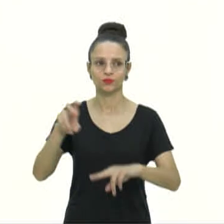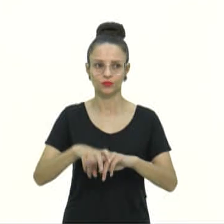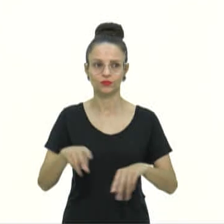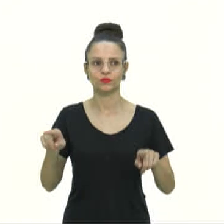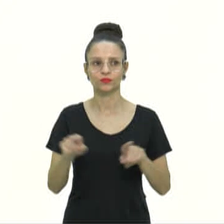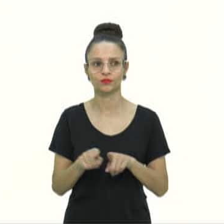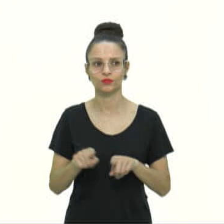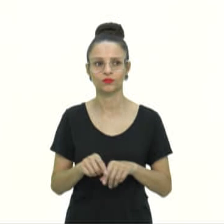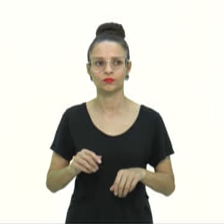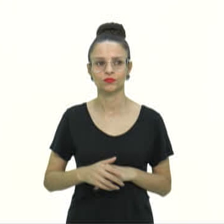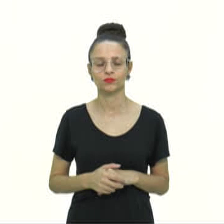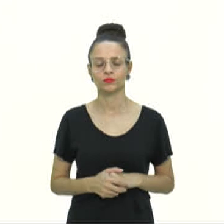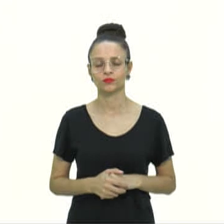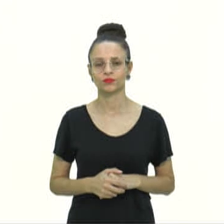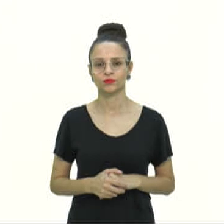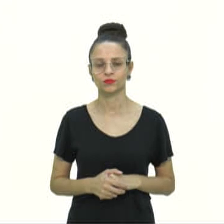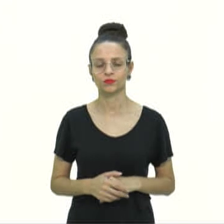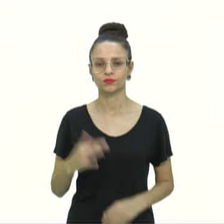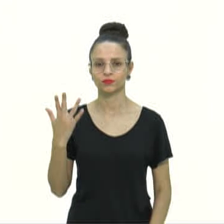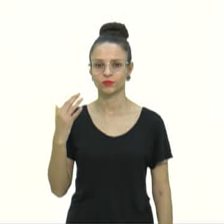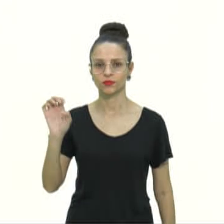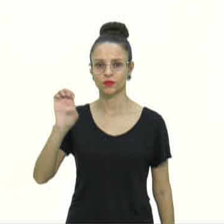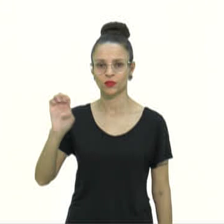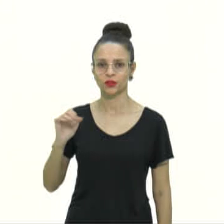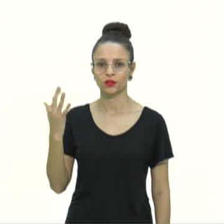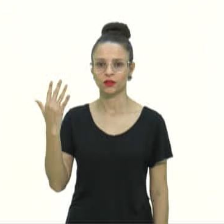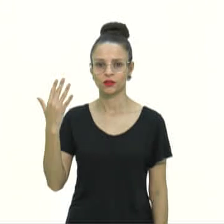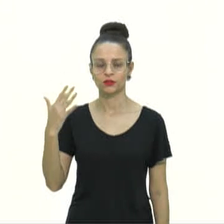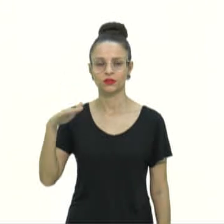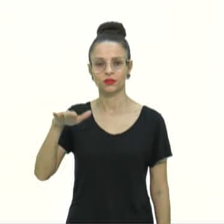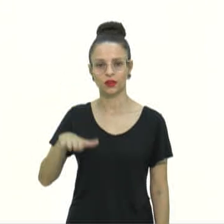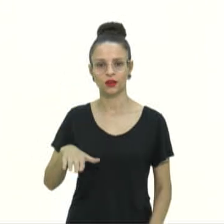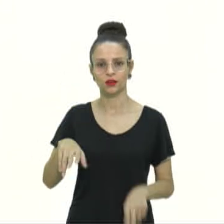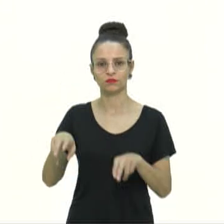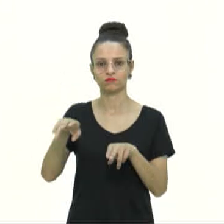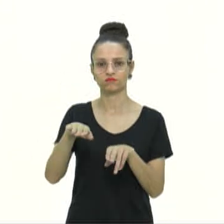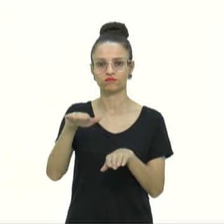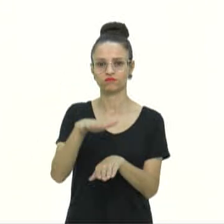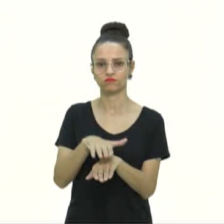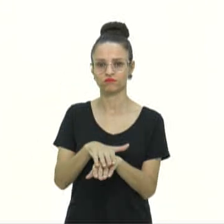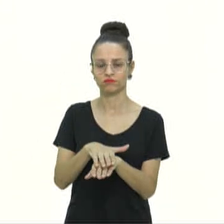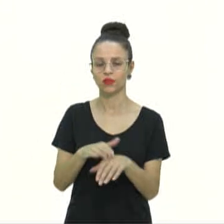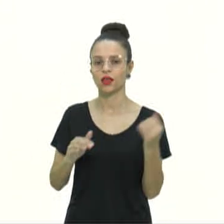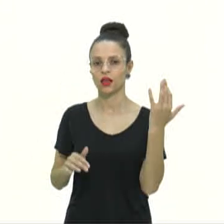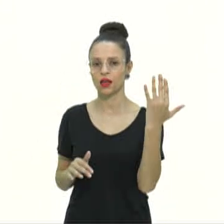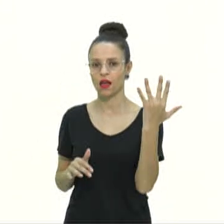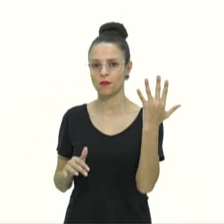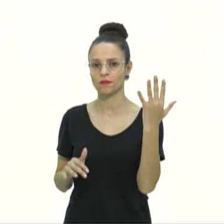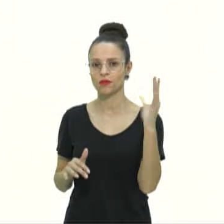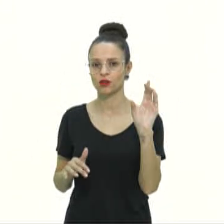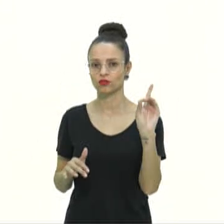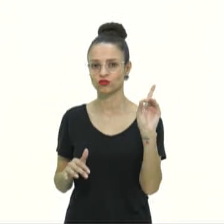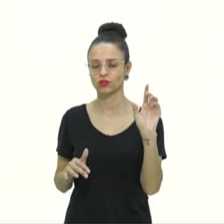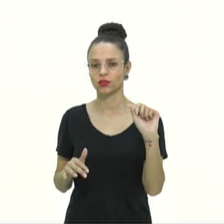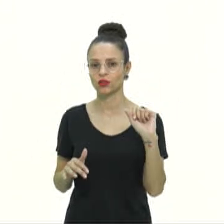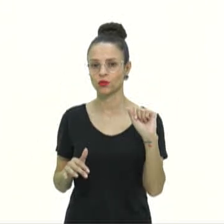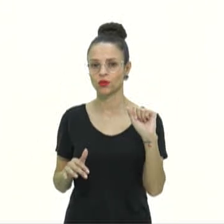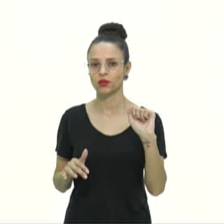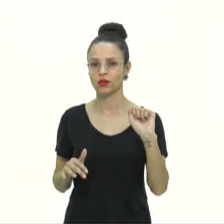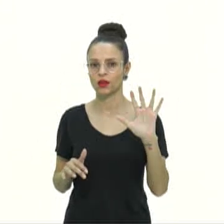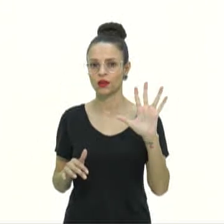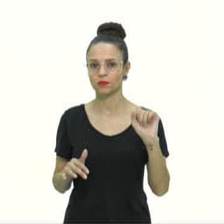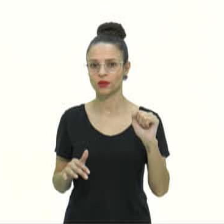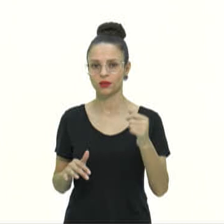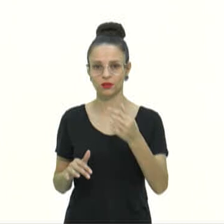né? Então, manter a palma da mão esquerda relaxada no colo e deixando a mão direita para abrir e fechar